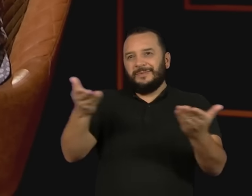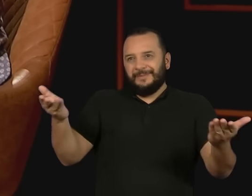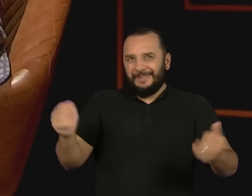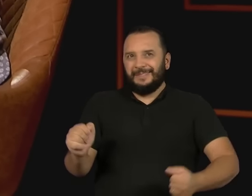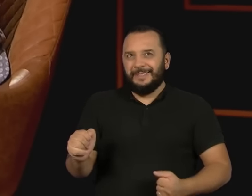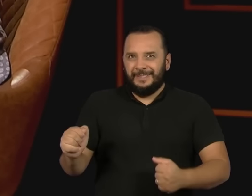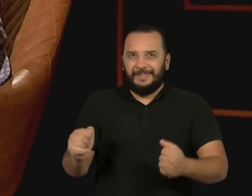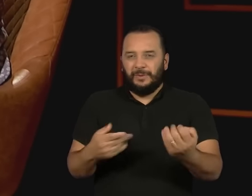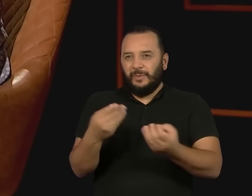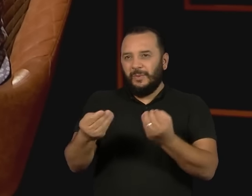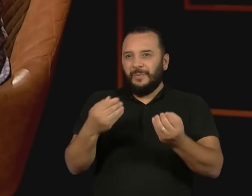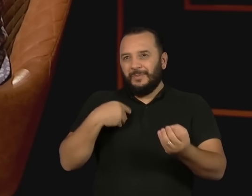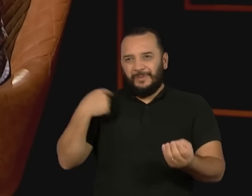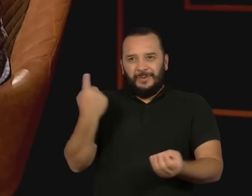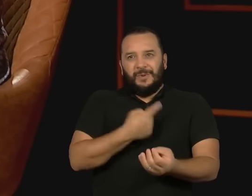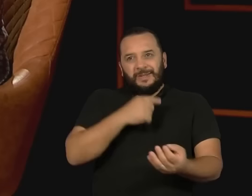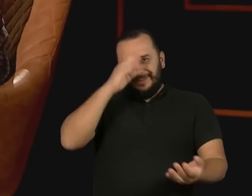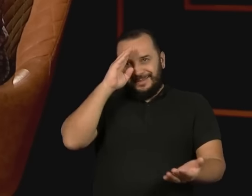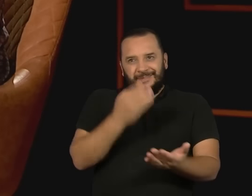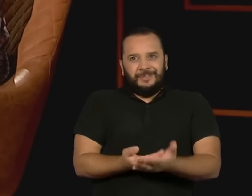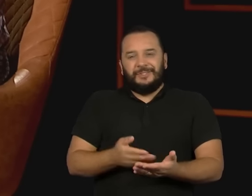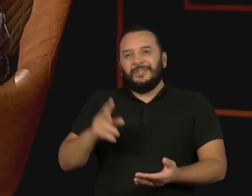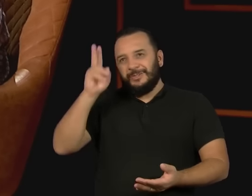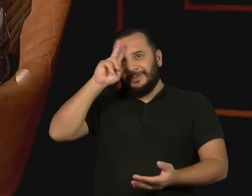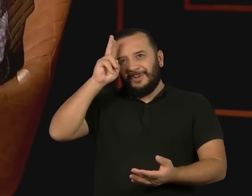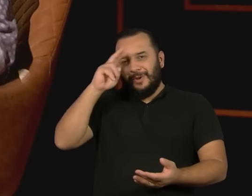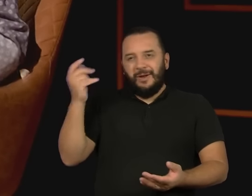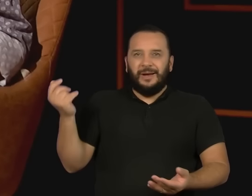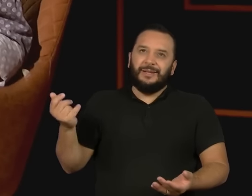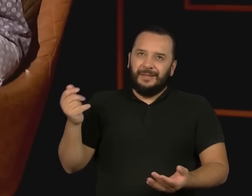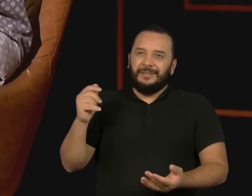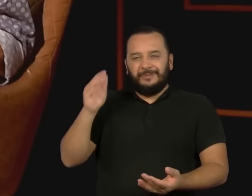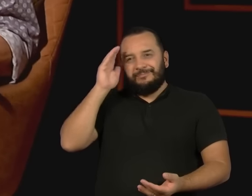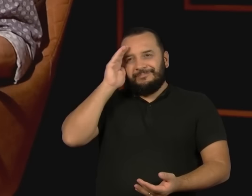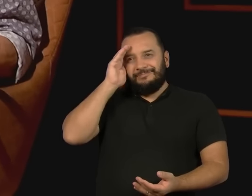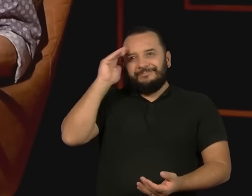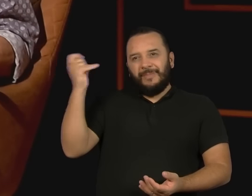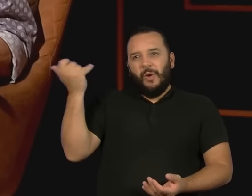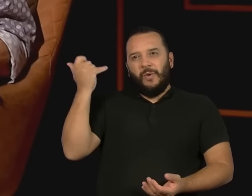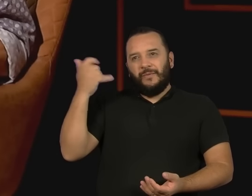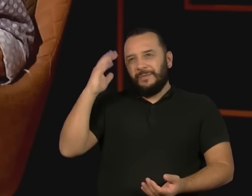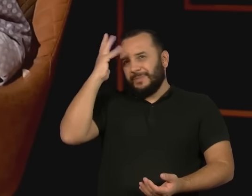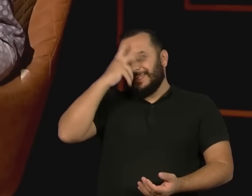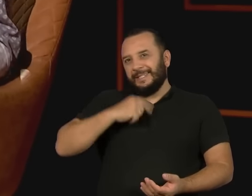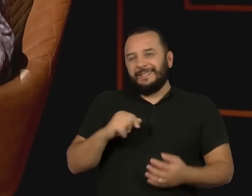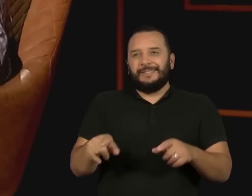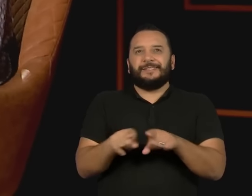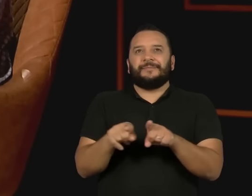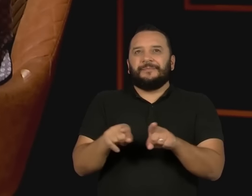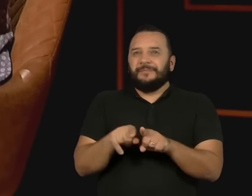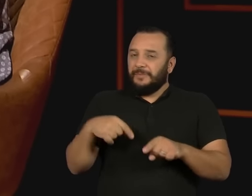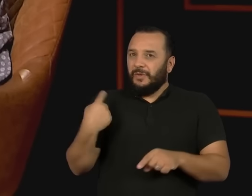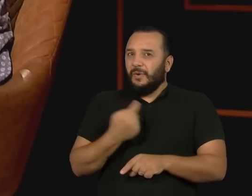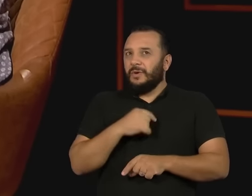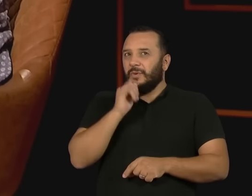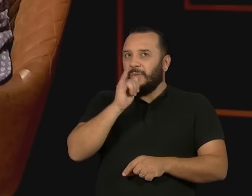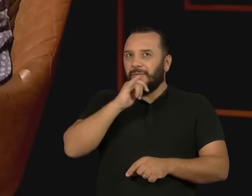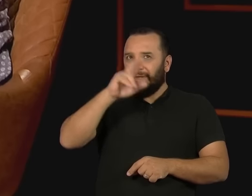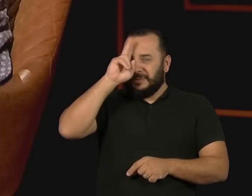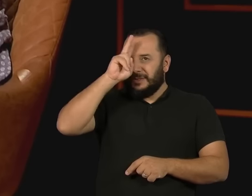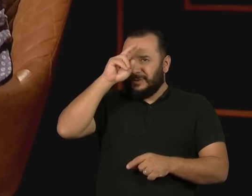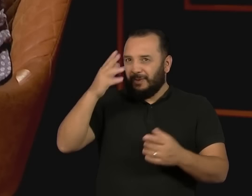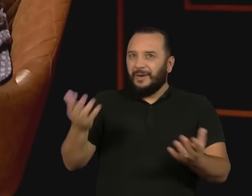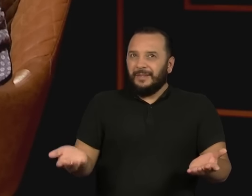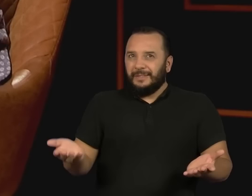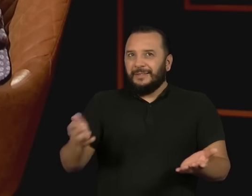olha como a gente acredita na história que a gente ouve também. Muito bonito, né? Nós somos máquinas de contar histórias e ouvir histórias,